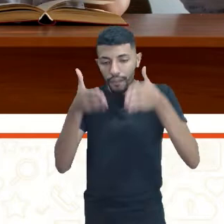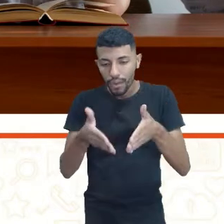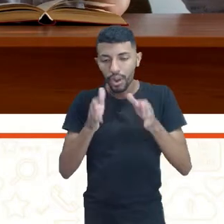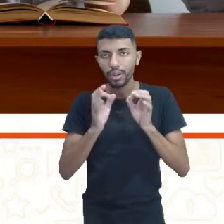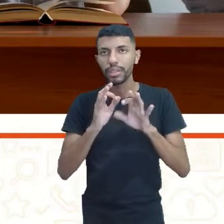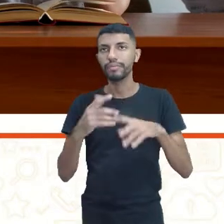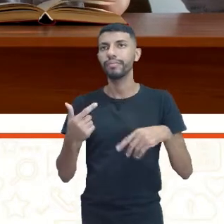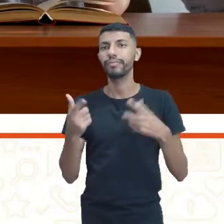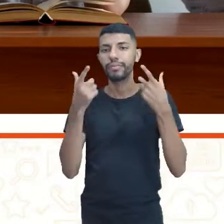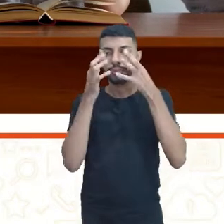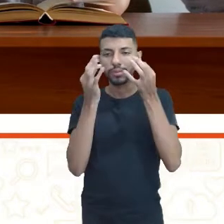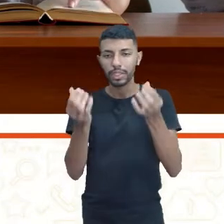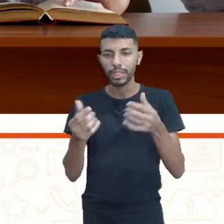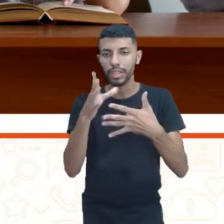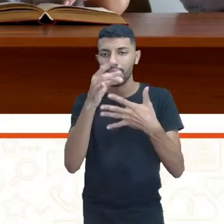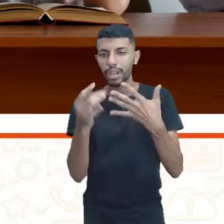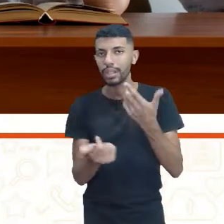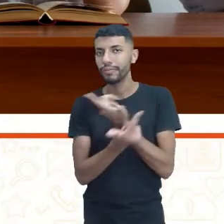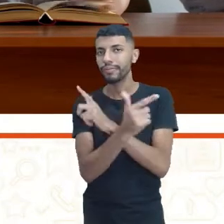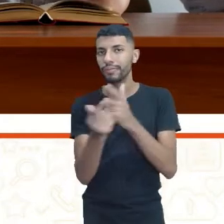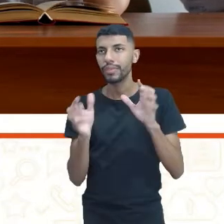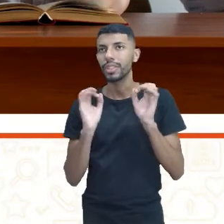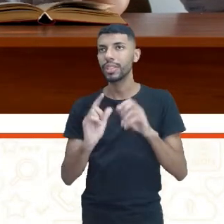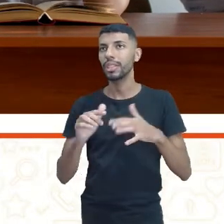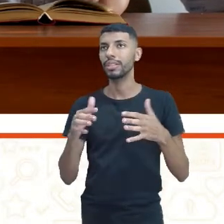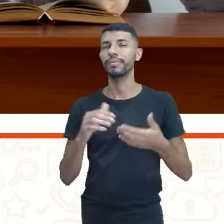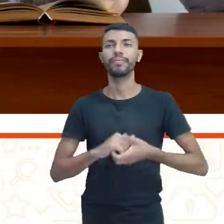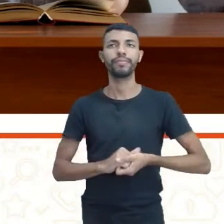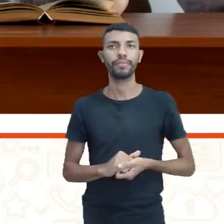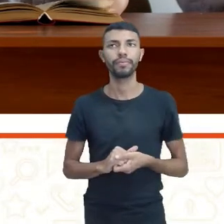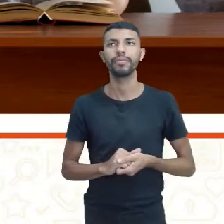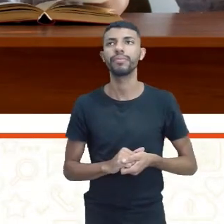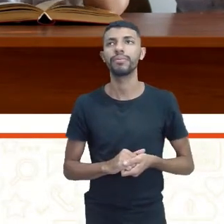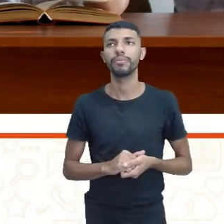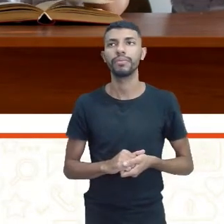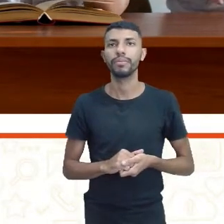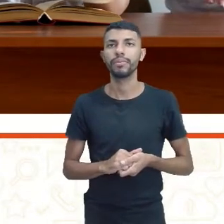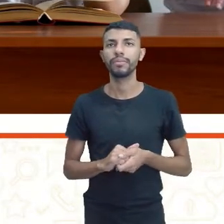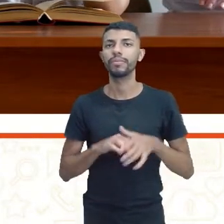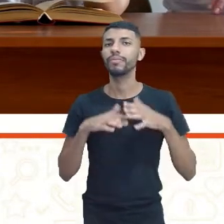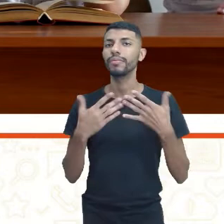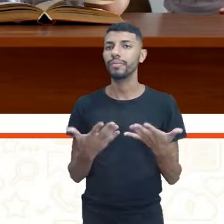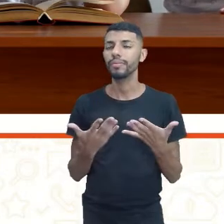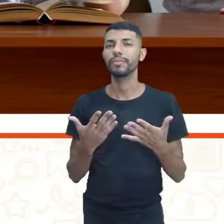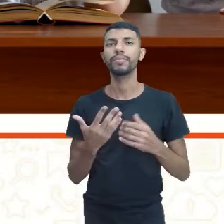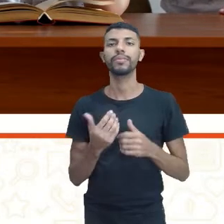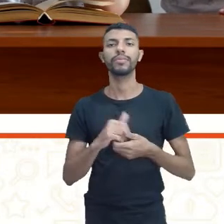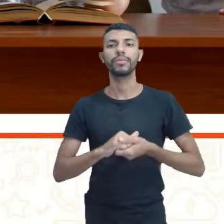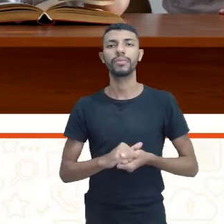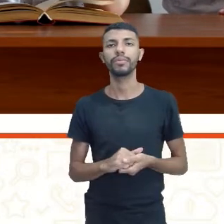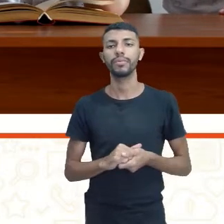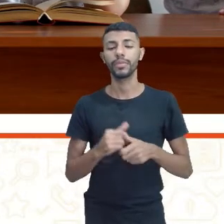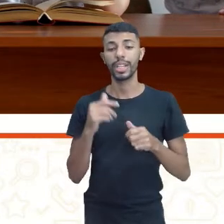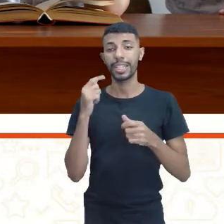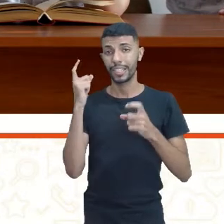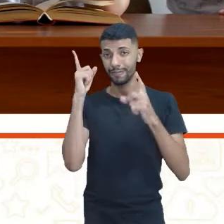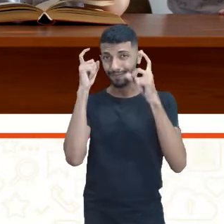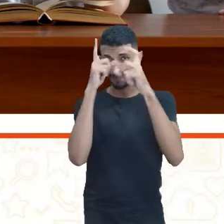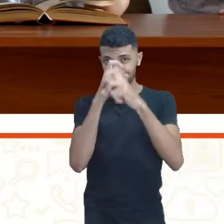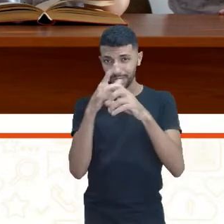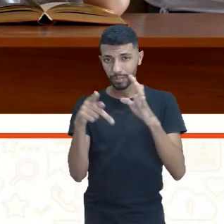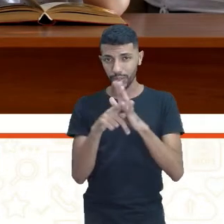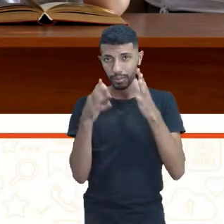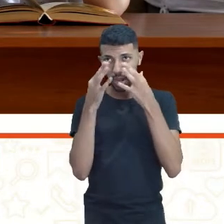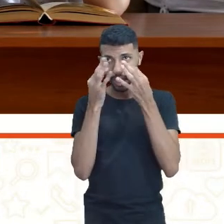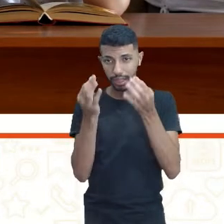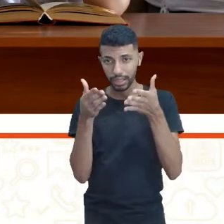não presta atenção nos detalhes, não tem atenção. Né? Essa dificuldade de manter a atenção, ela se enquadra